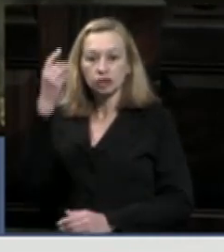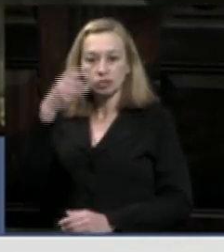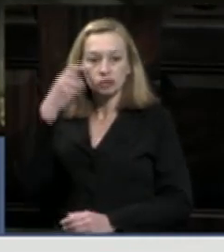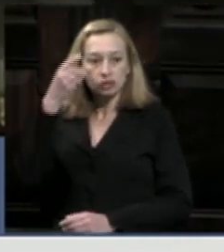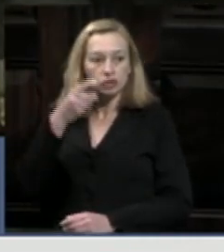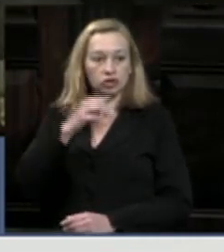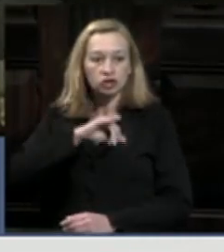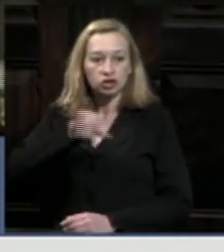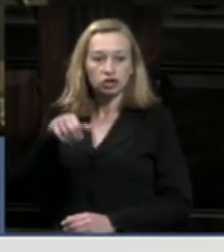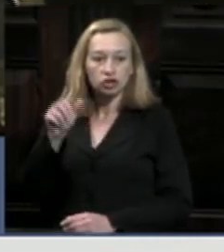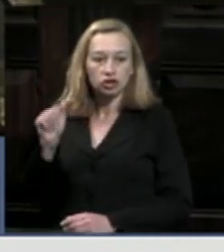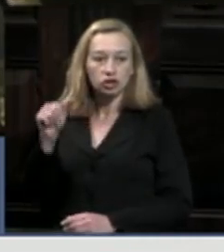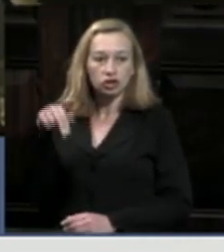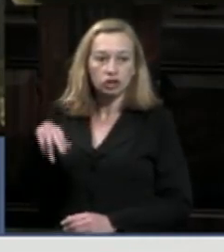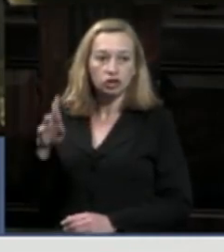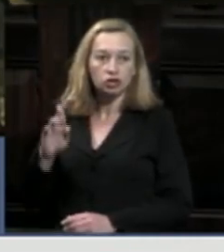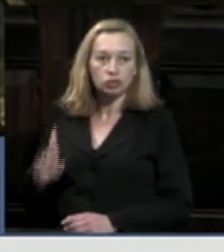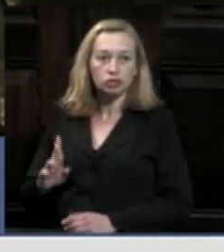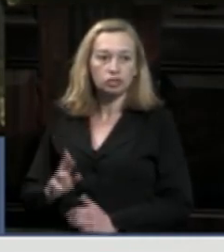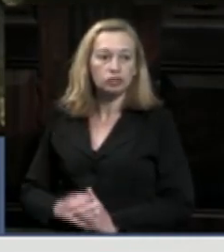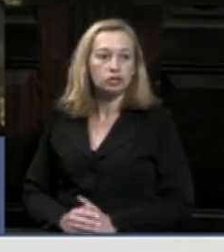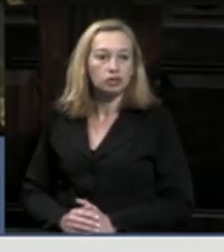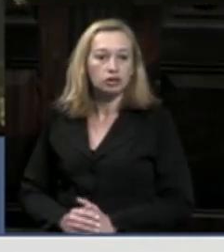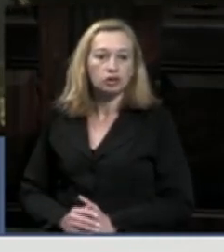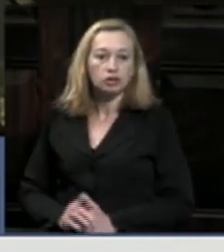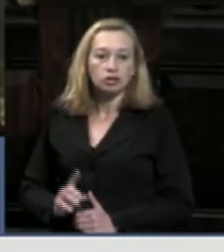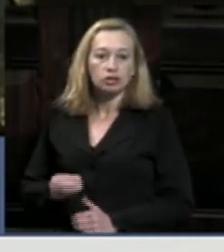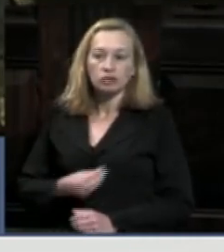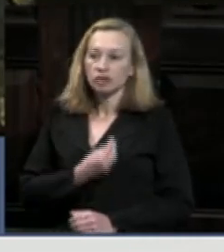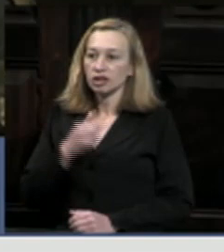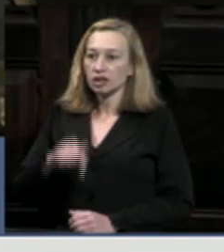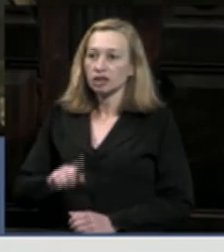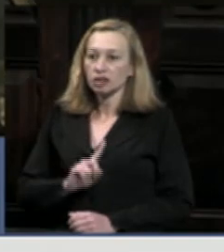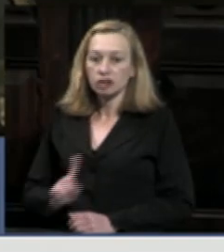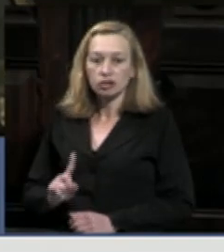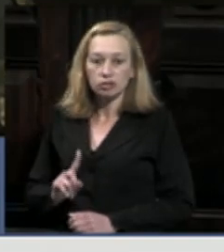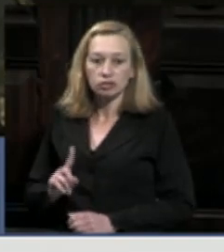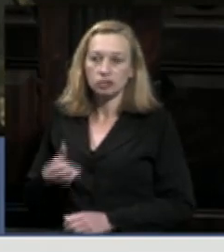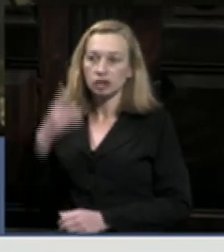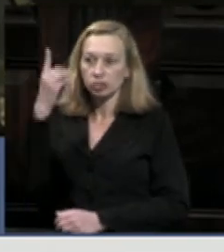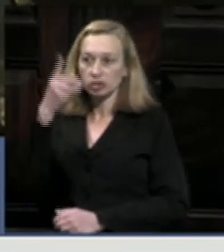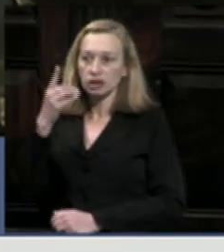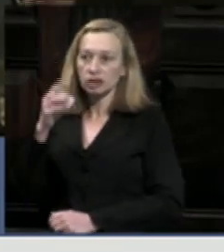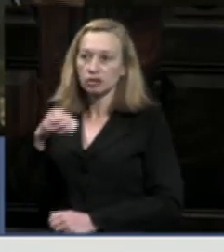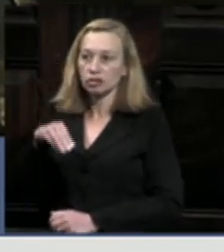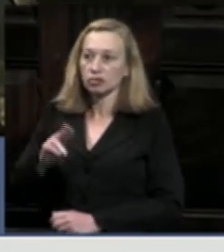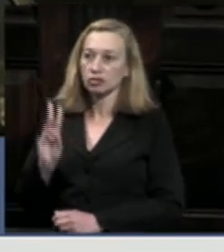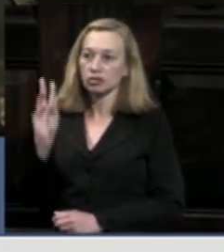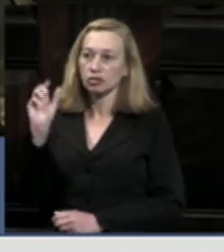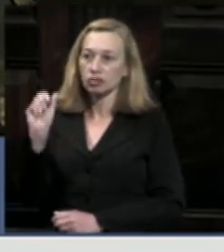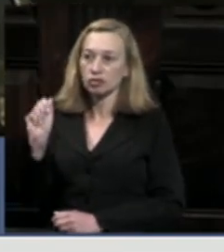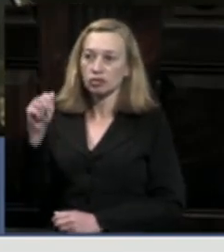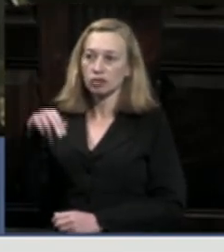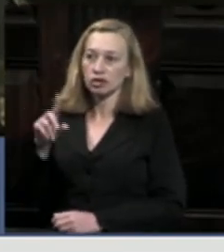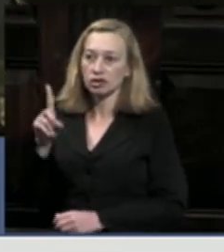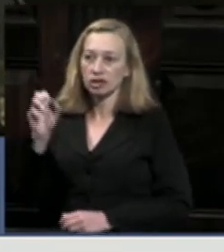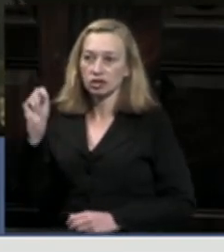jânio mesmo não estando presente deputado o anderson nogueira